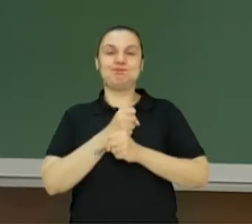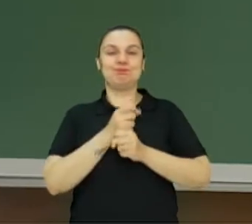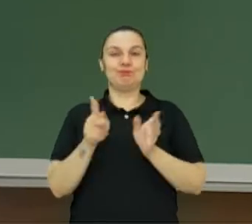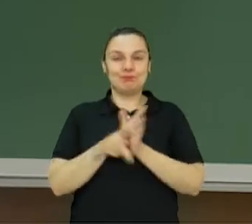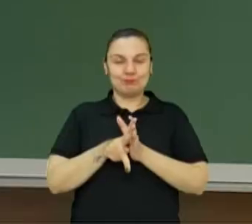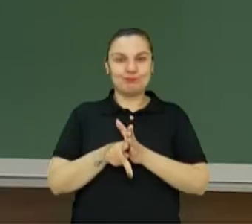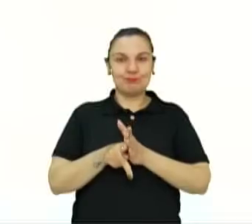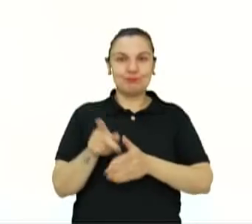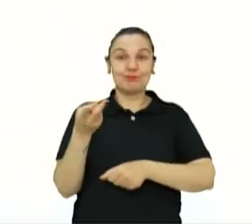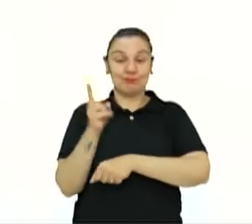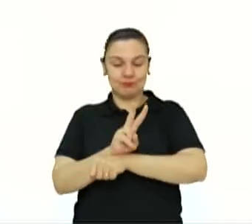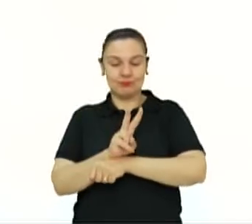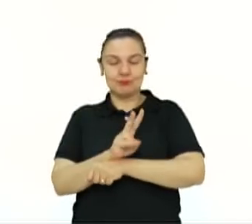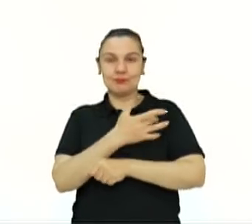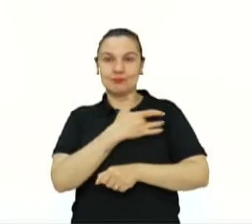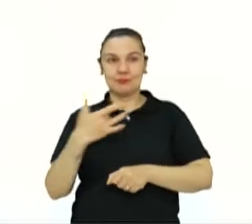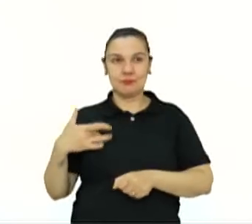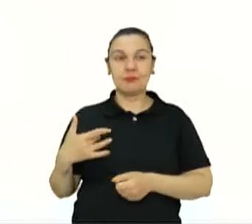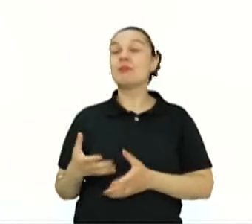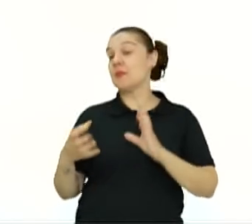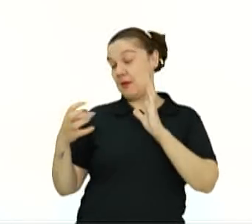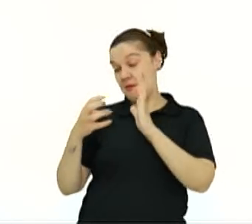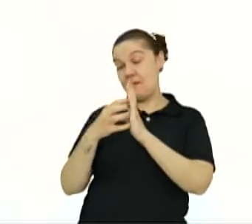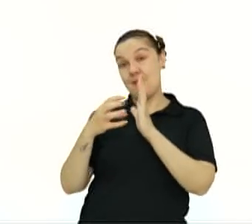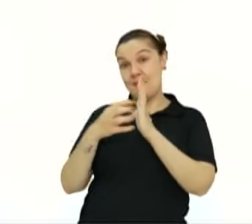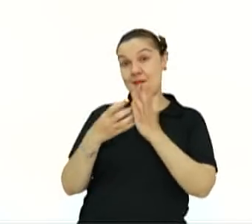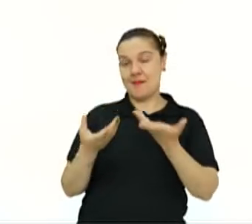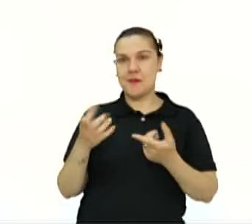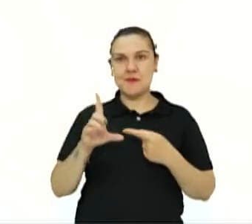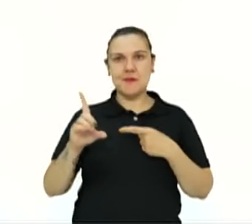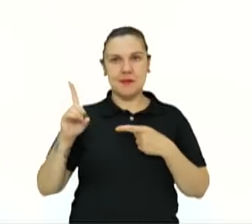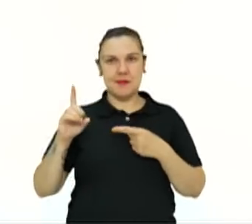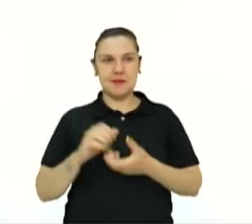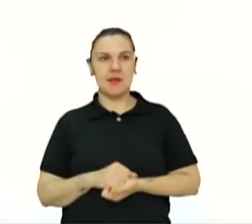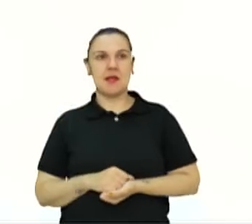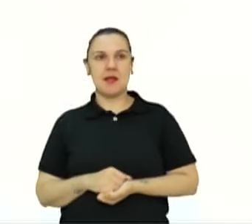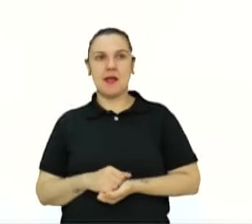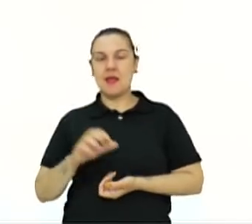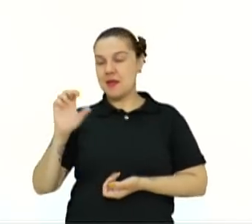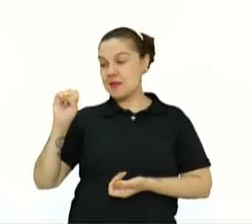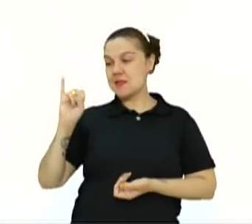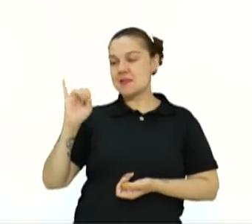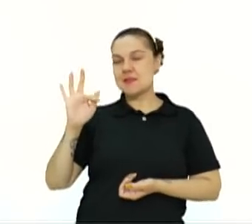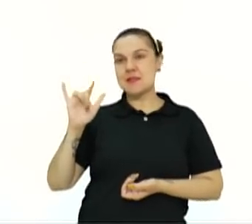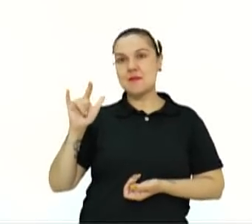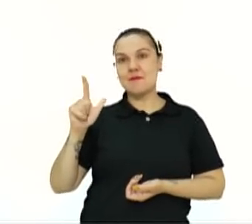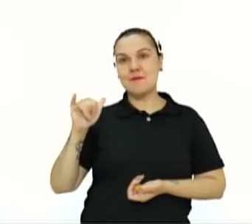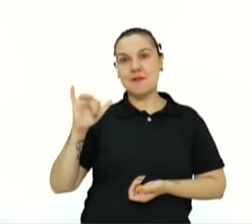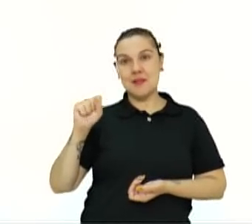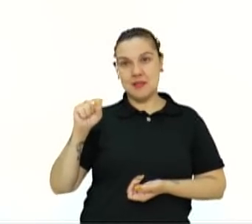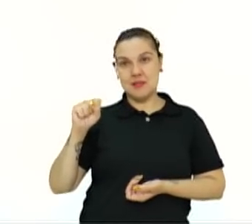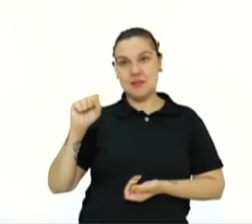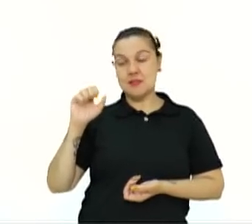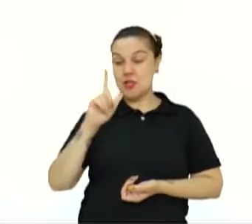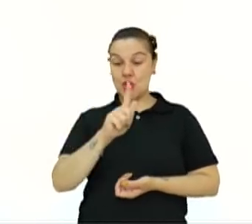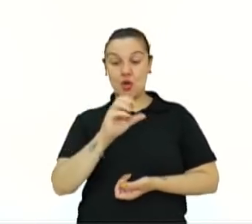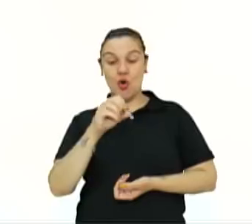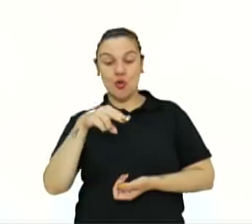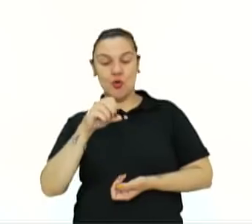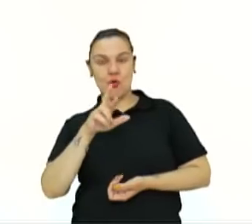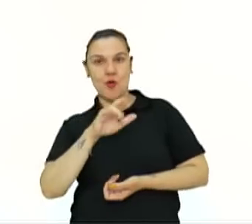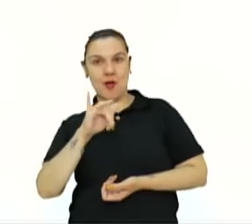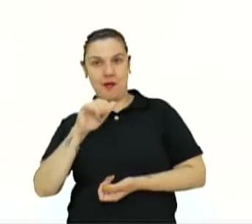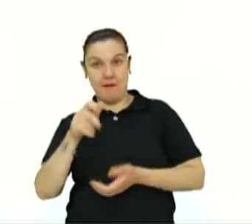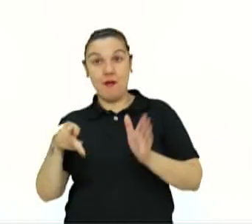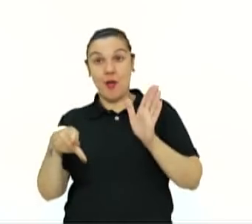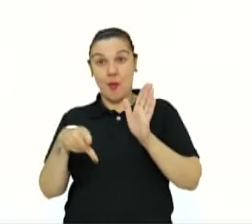sistema imunológico? É a AIDS, né? A sífilis, a gonorreia são bacterianas, tá? Não são virais.